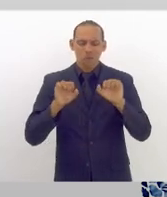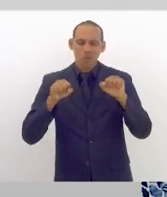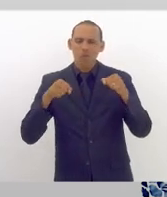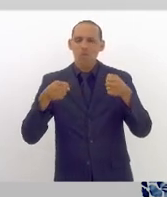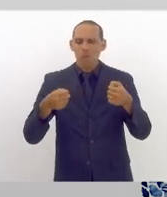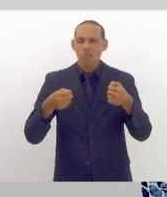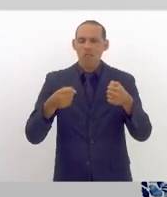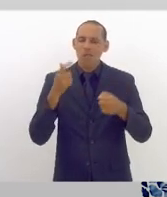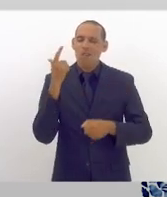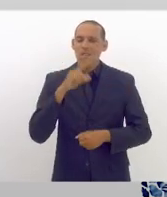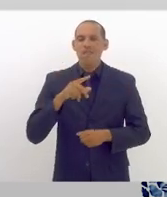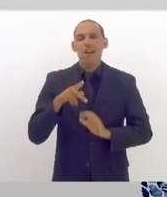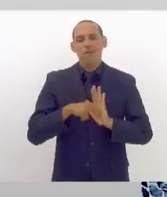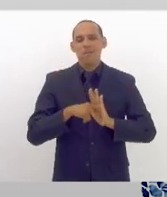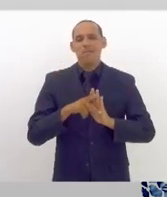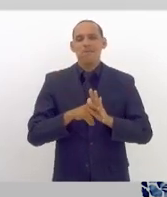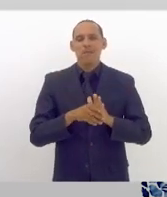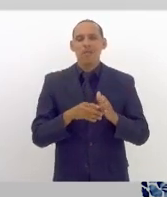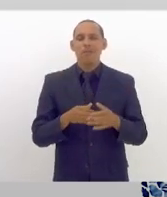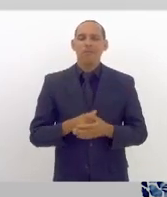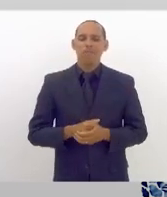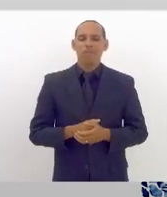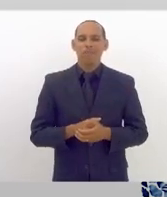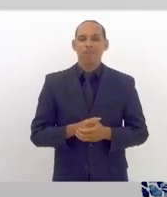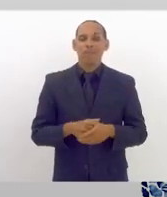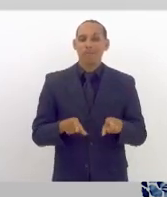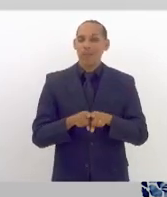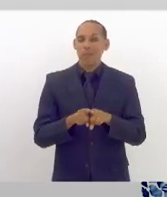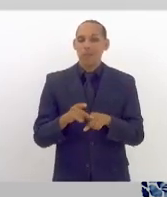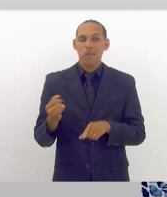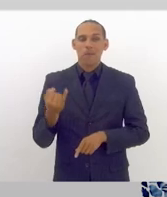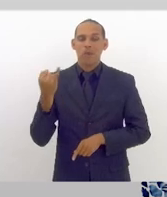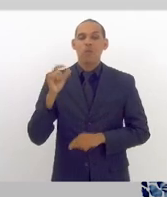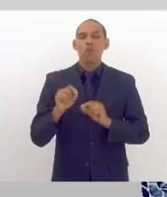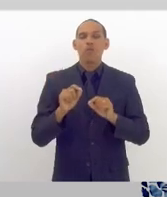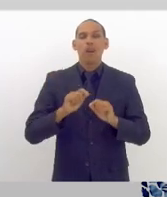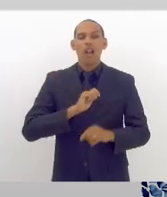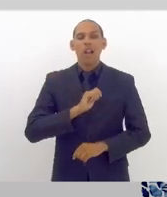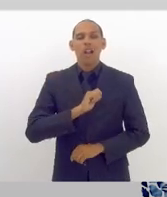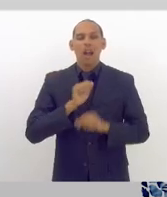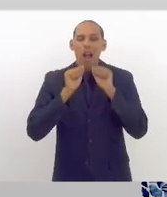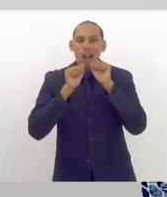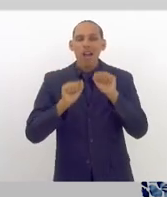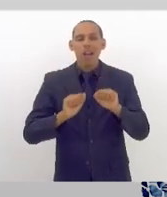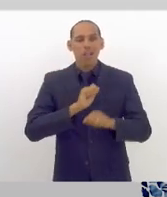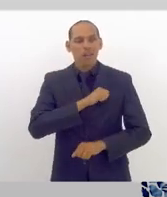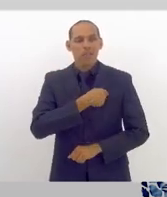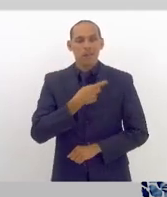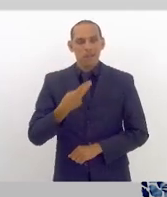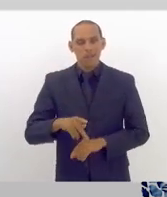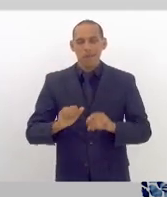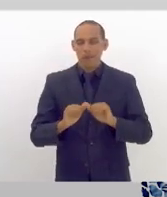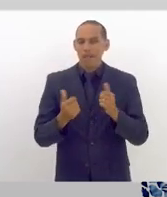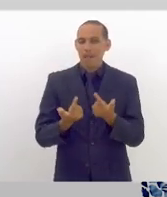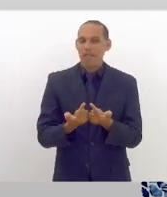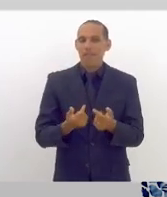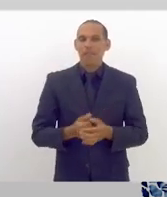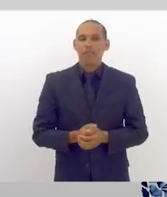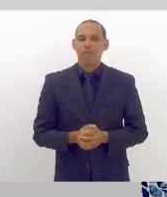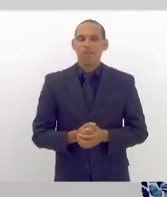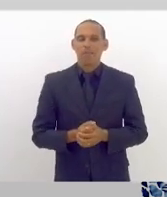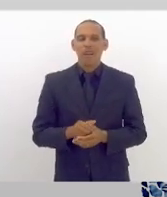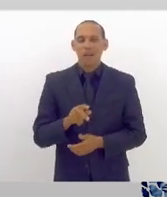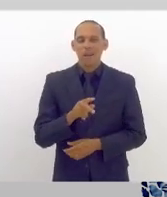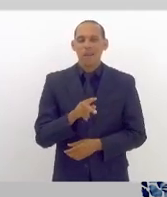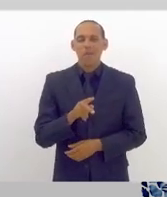Para viabilizar esse projeto também foi muito importante né a assessoria fiscal do alérgica com o seu presidente